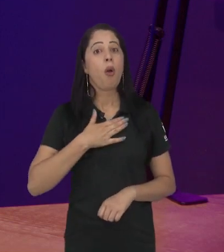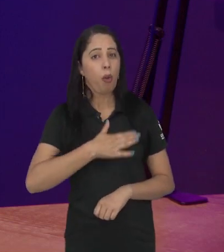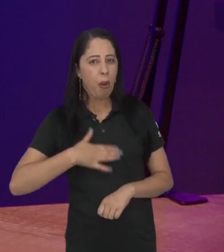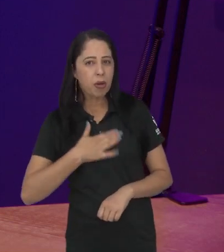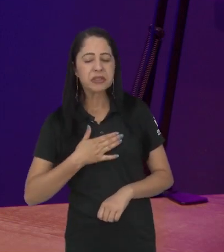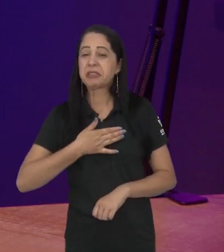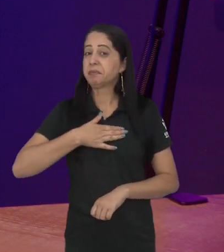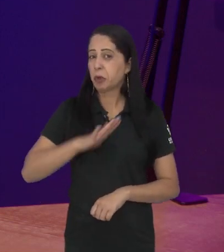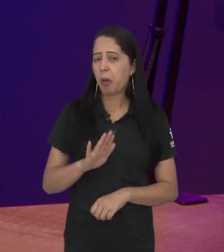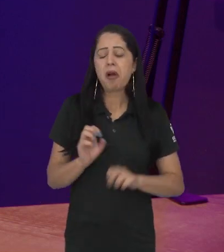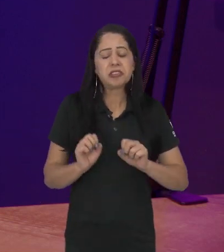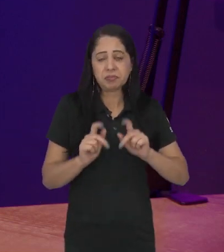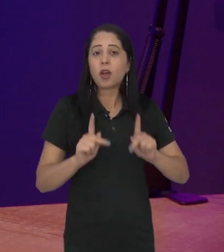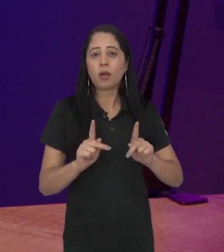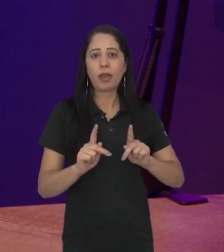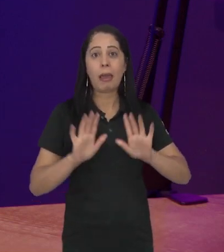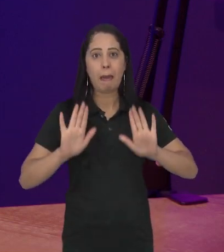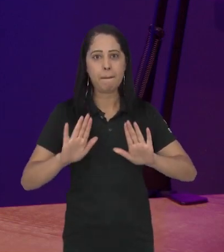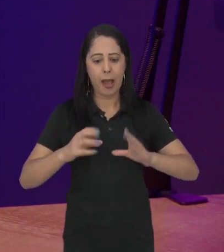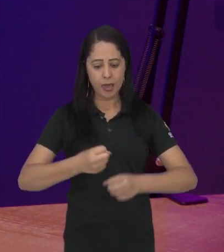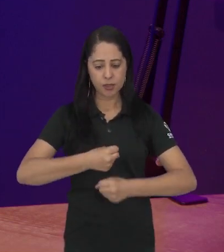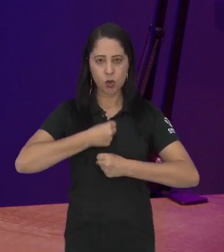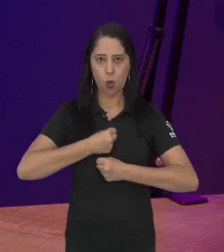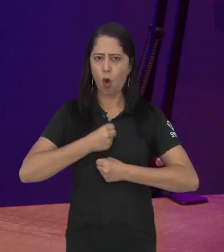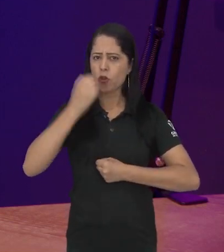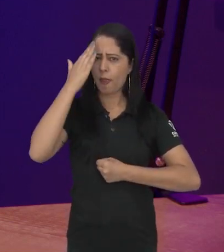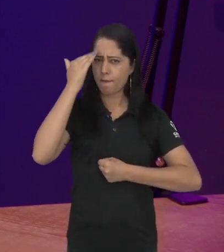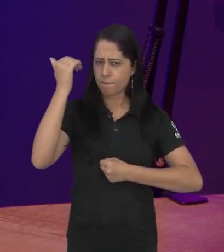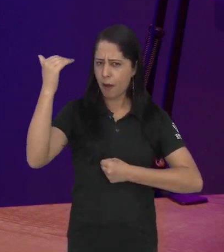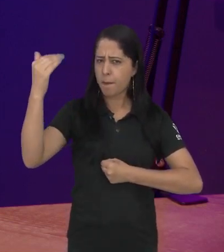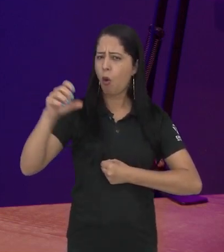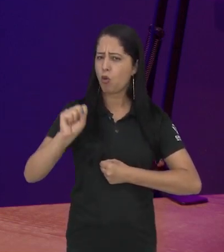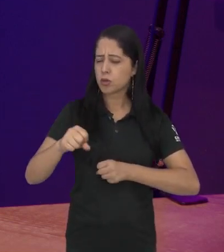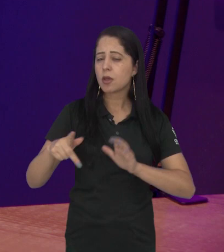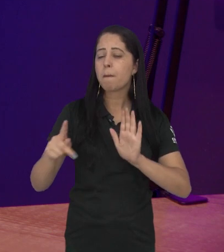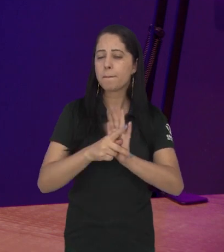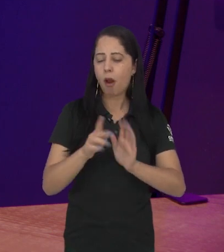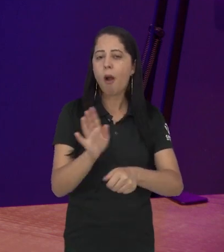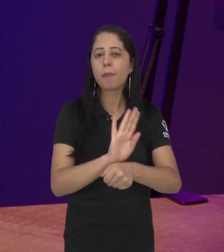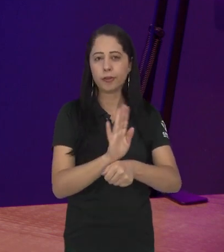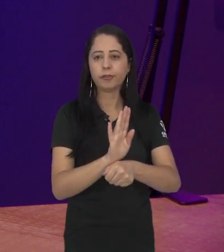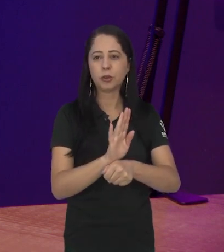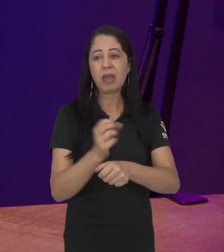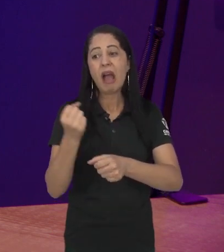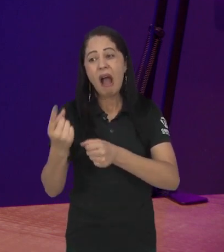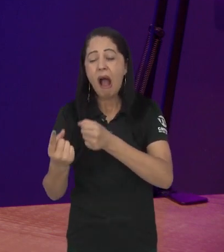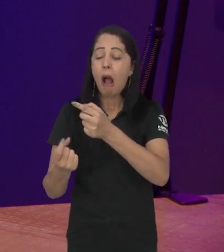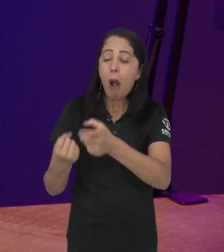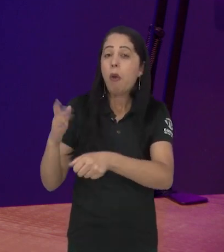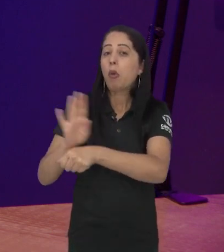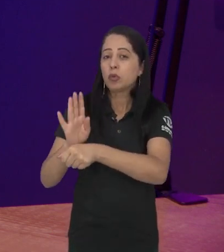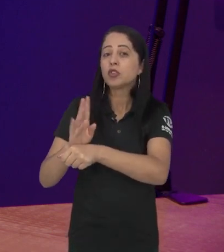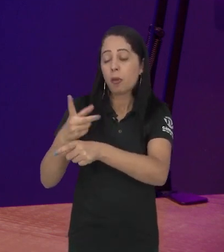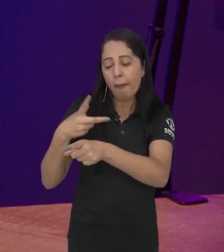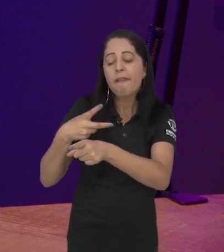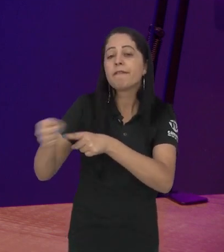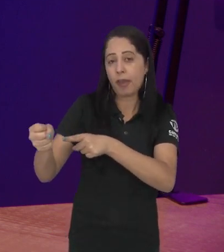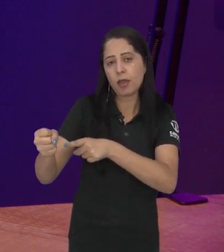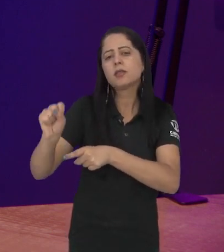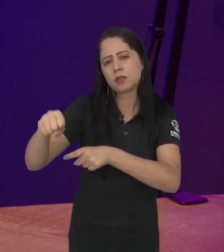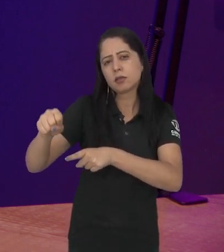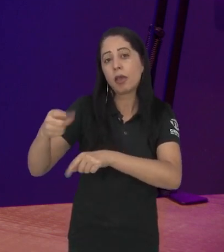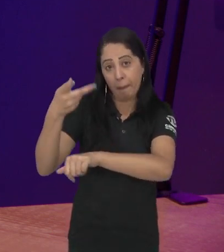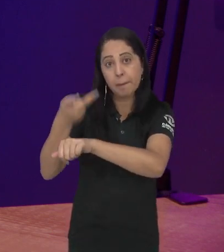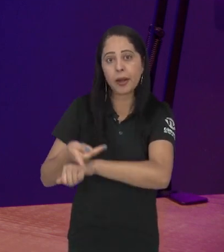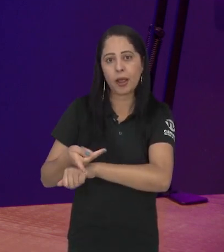Gostando ou não gostando, o Oscar é a maior vitrine da sétima arte. E pode ser que nem todos os melhores filmes sejam indicados para